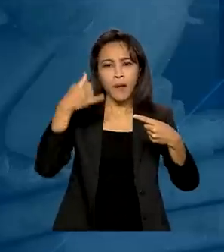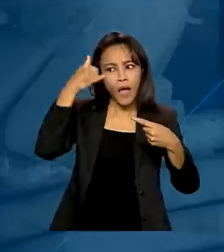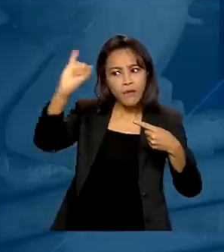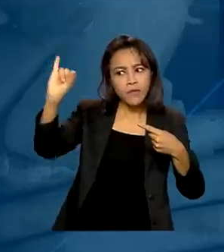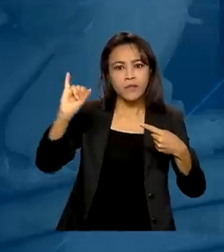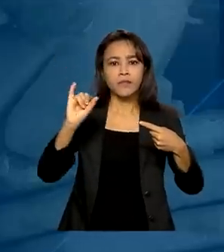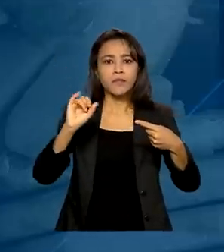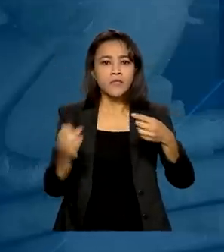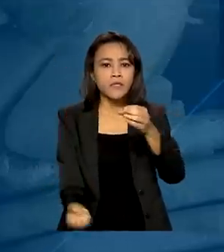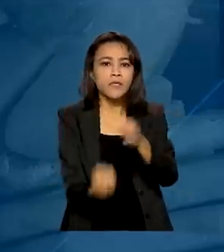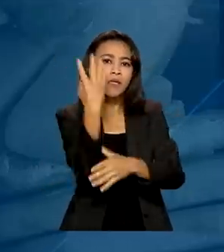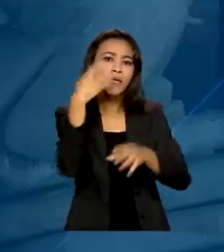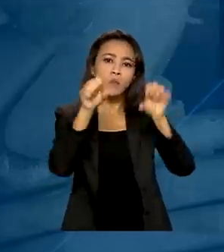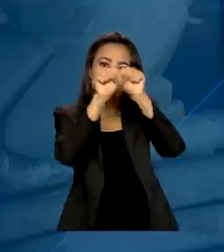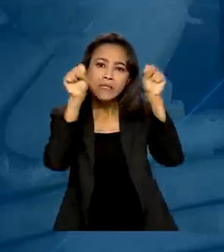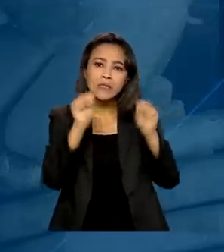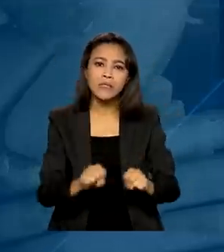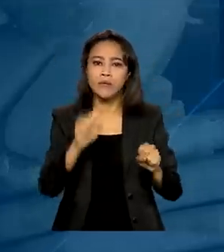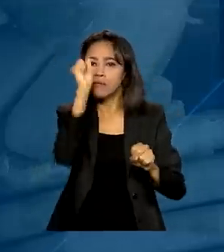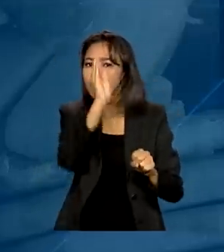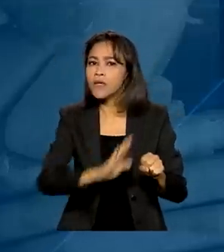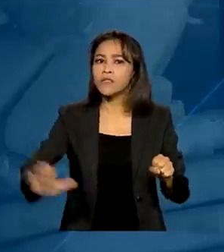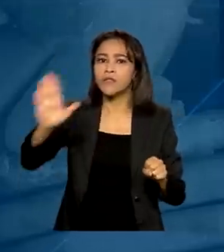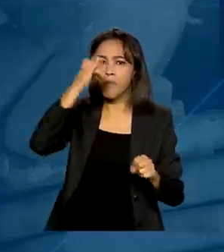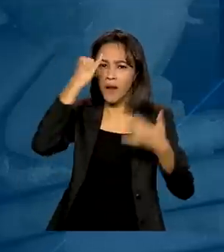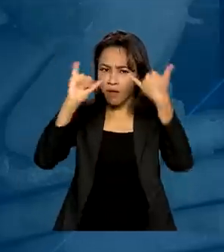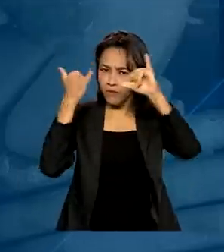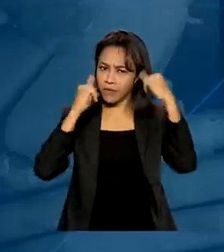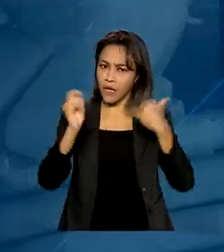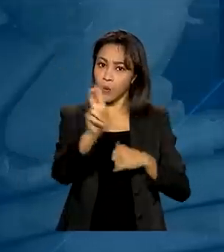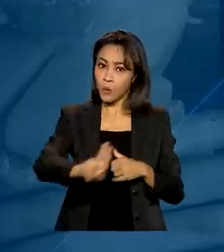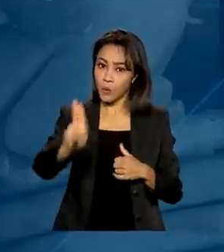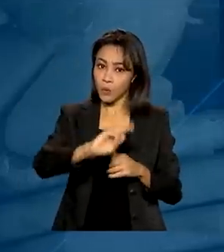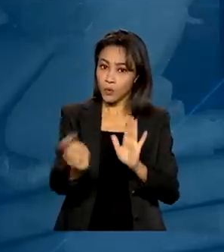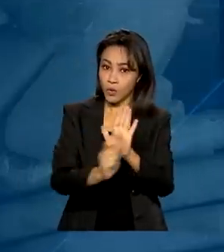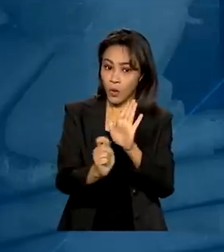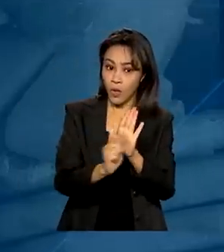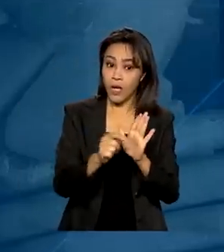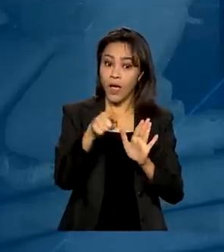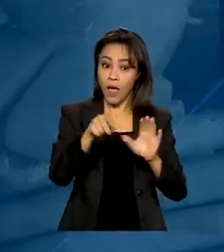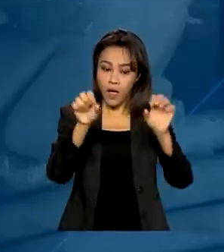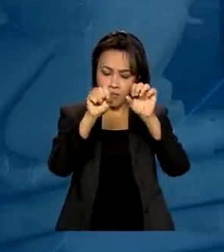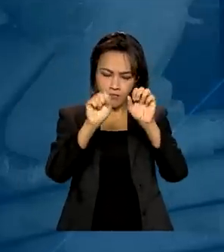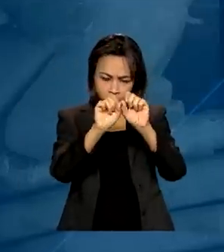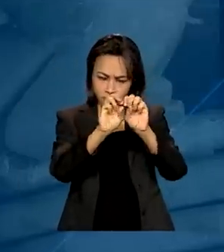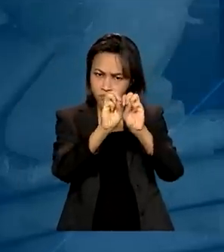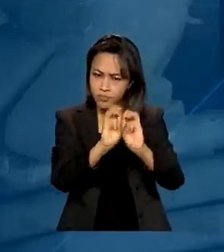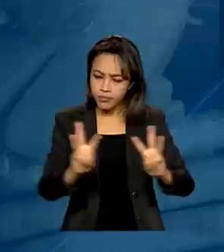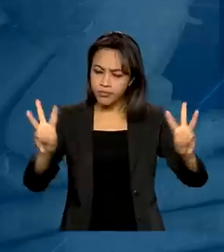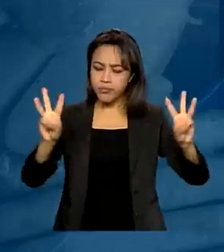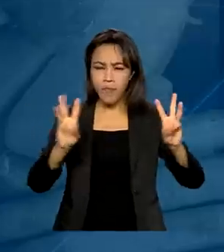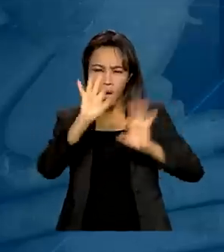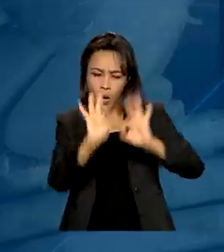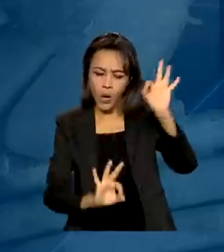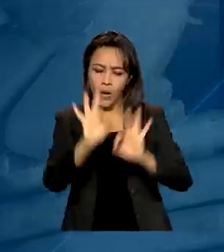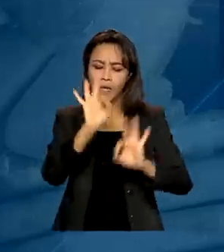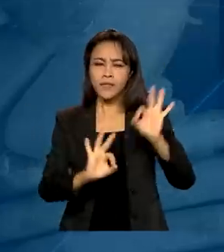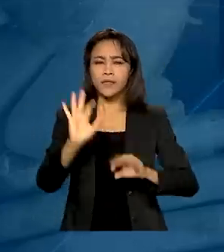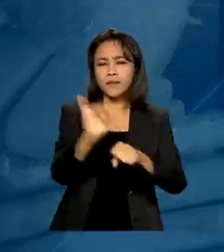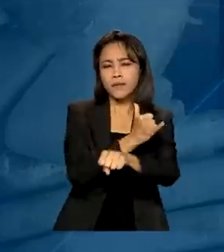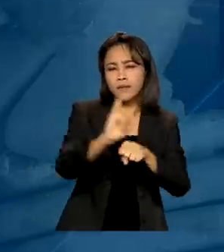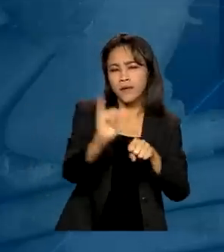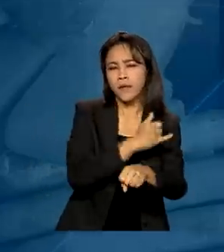que cria o Sistema Nacional de prevenção drogas uma plataforma para estruturar as políticas e